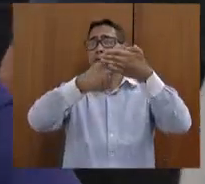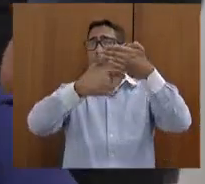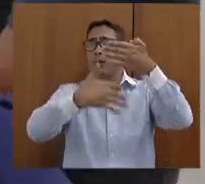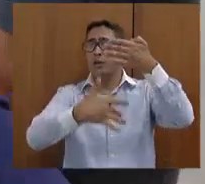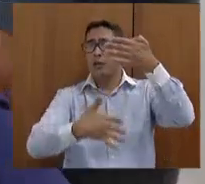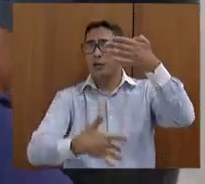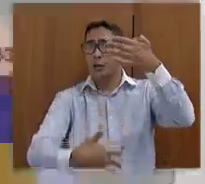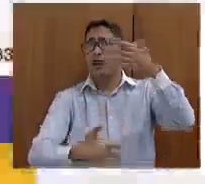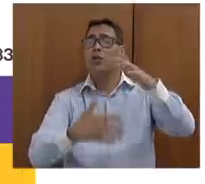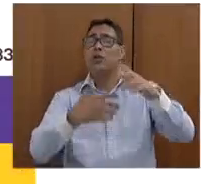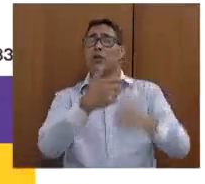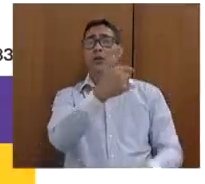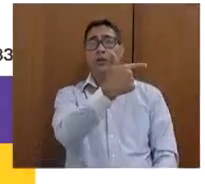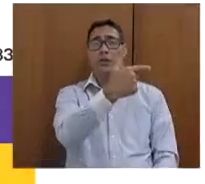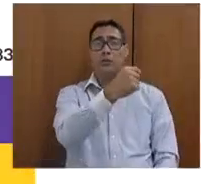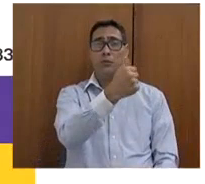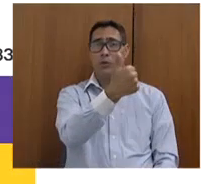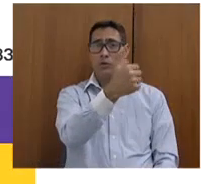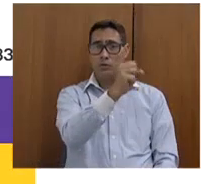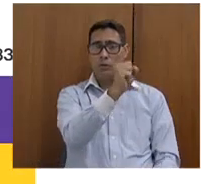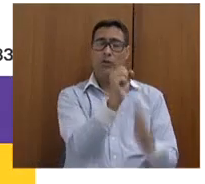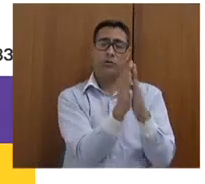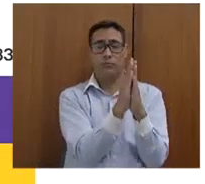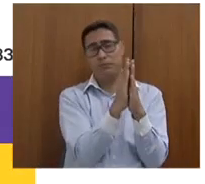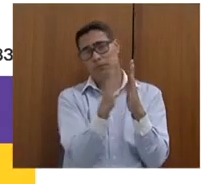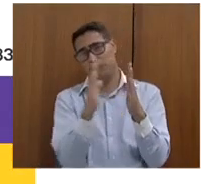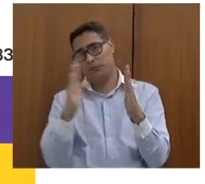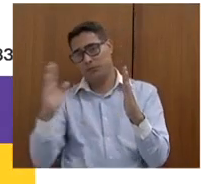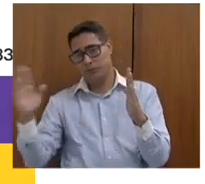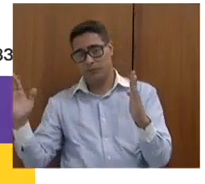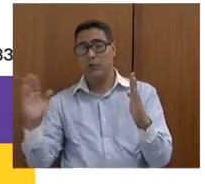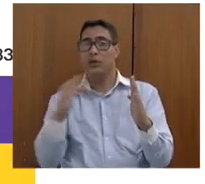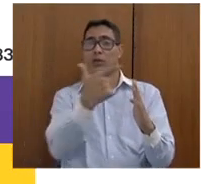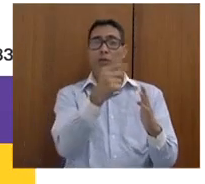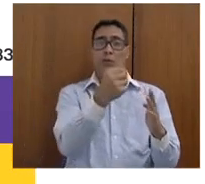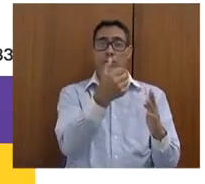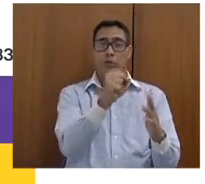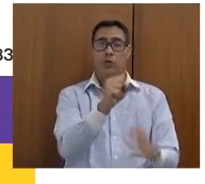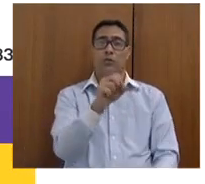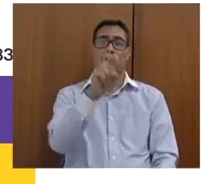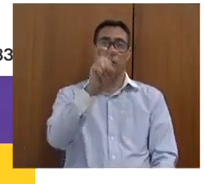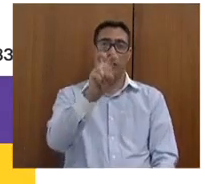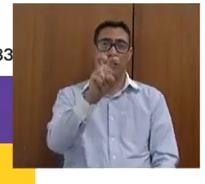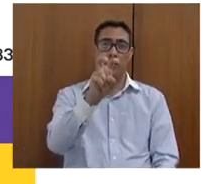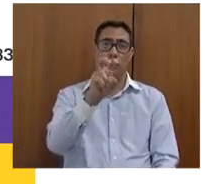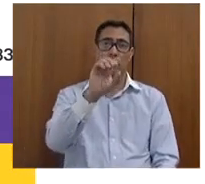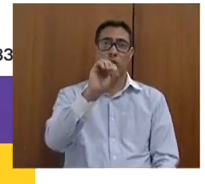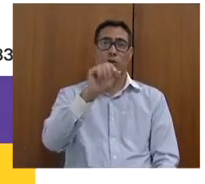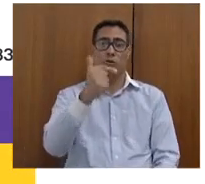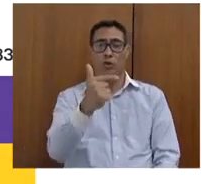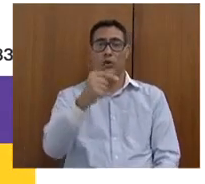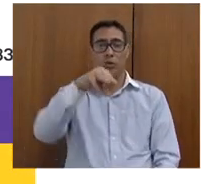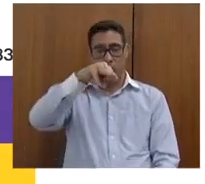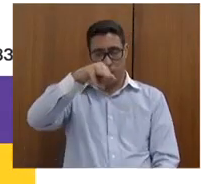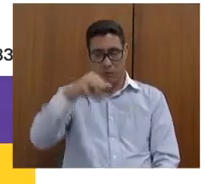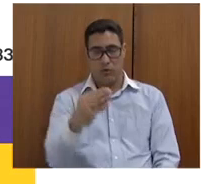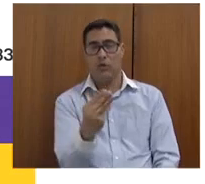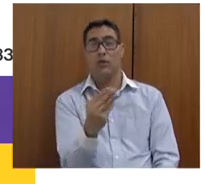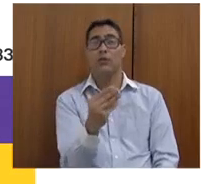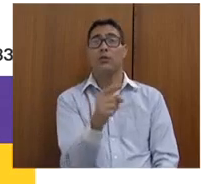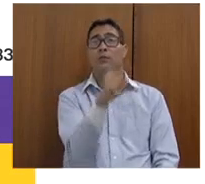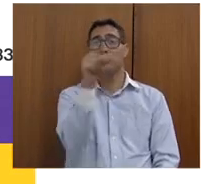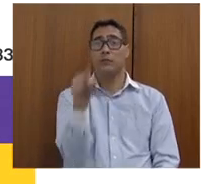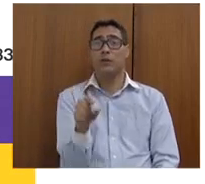2018 é 2018 a gente sai do investimento de 502 milhões em 2022